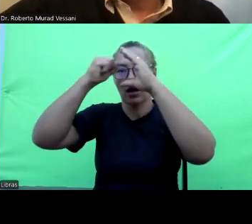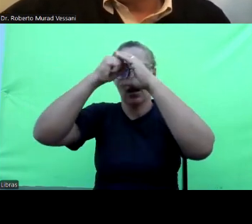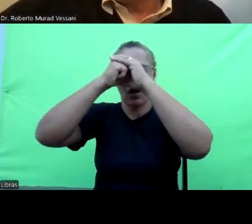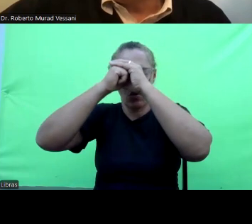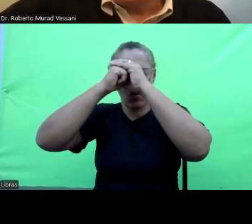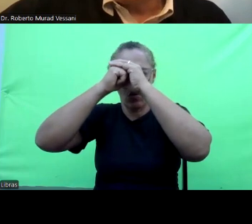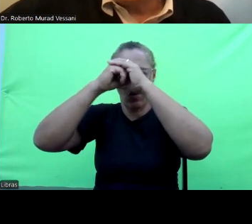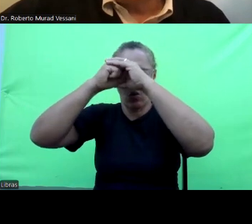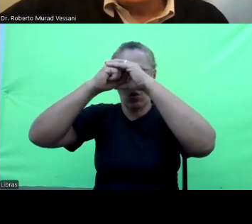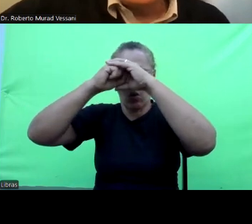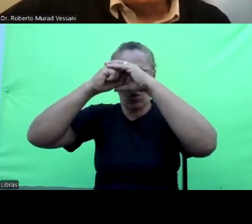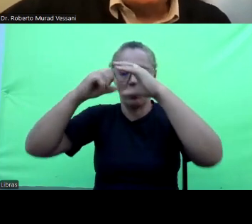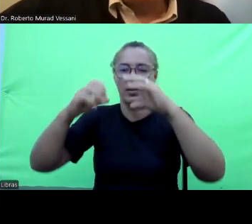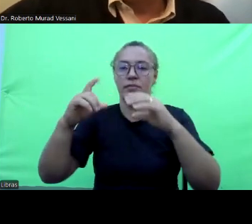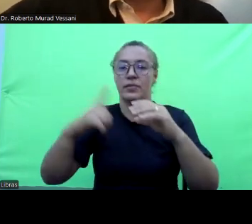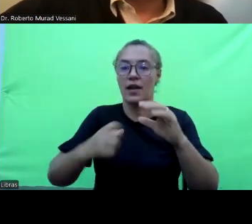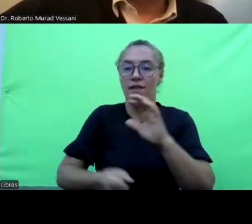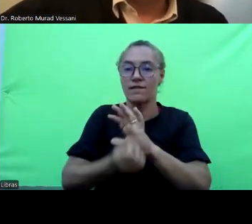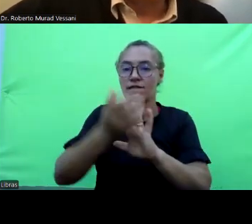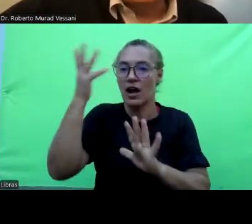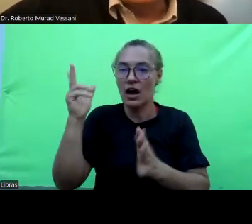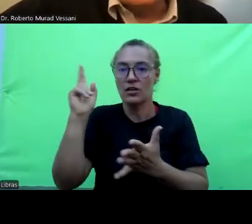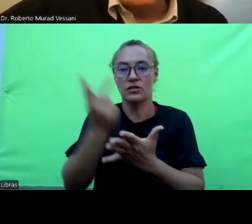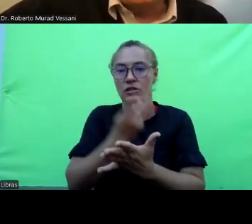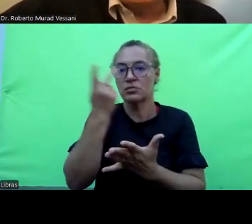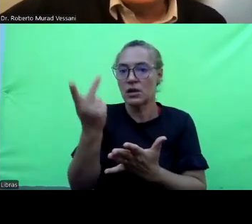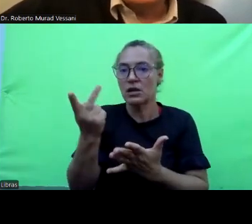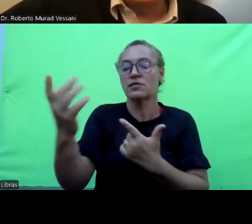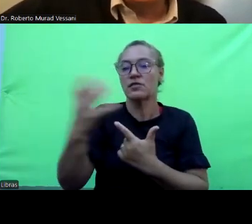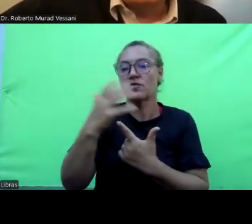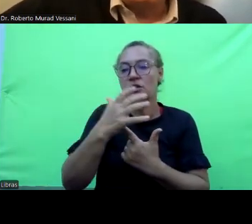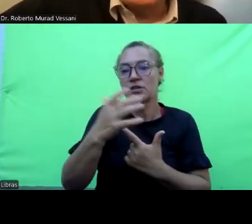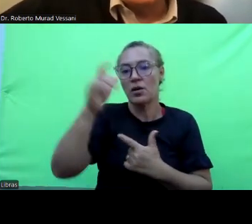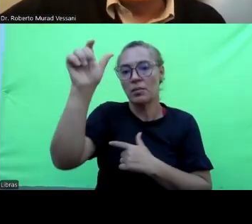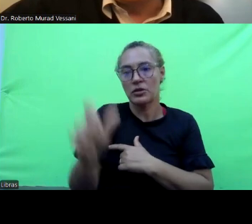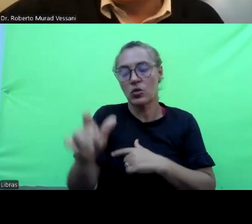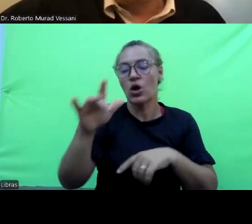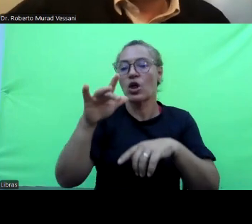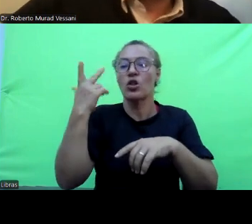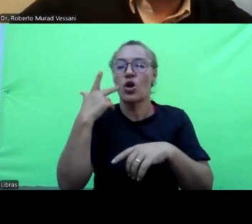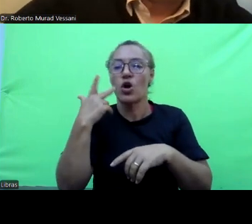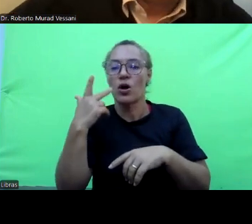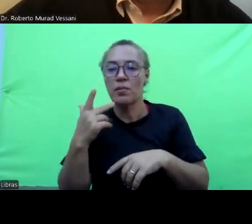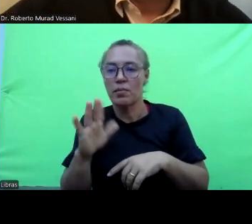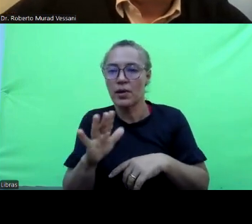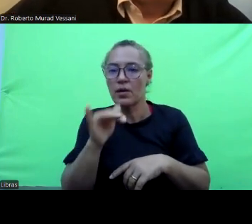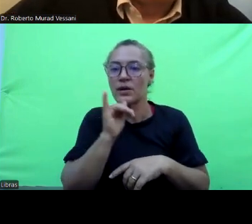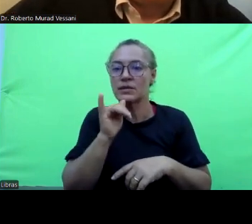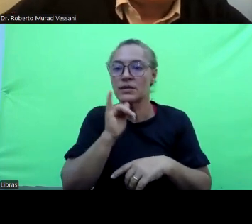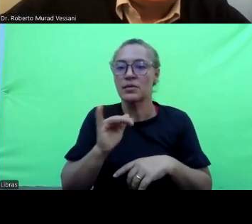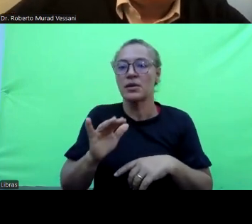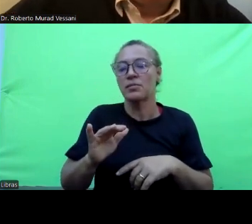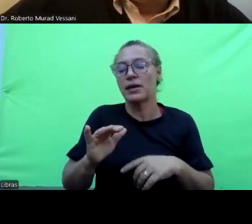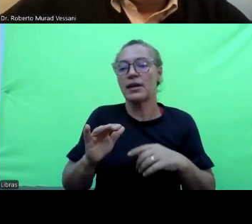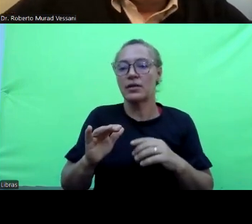E existem vários fatores que vão influenciar uma pessoa normal, na medida, no comportamento da